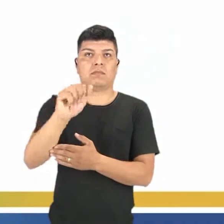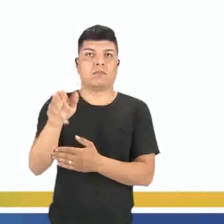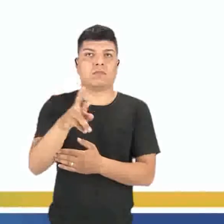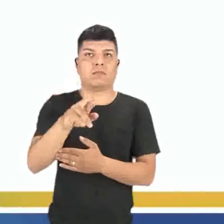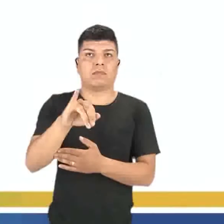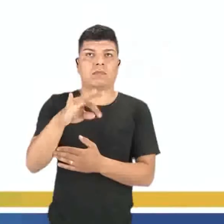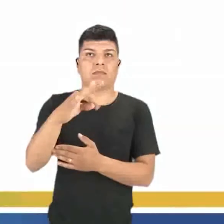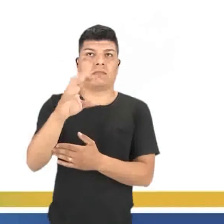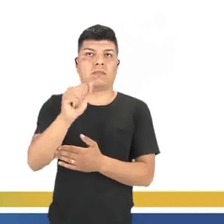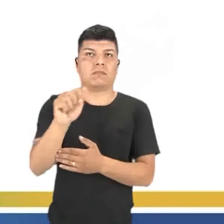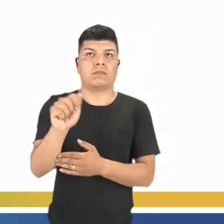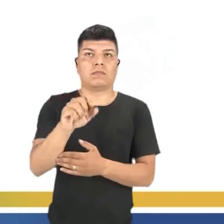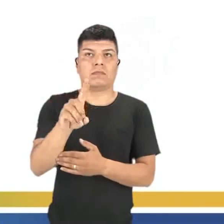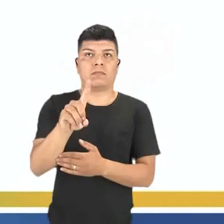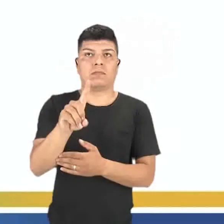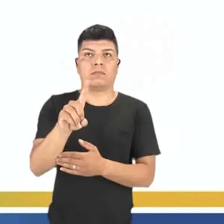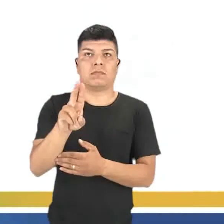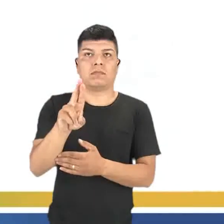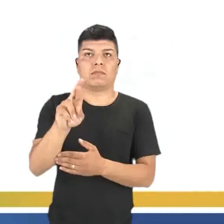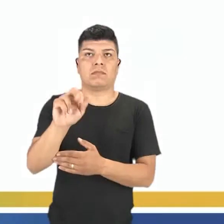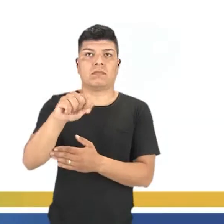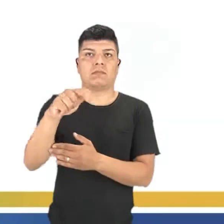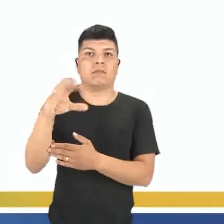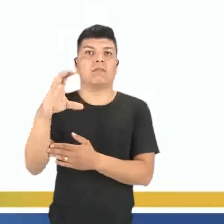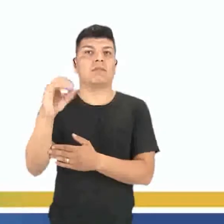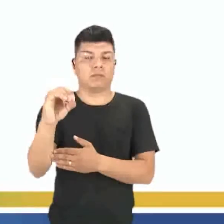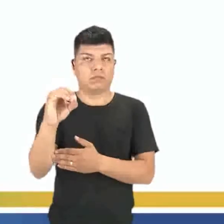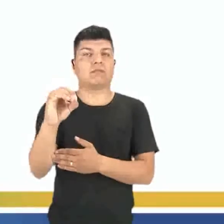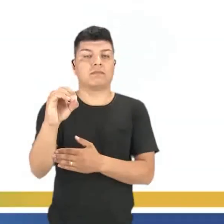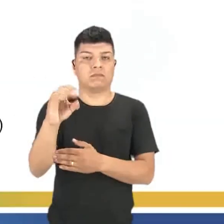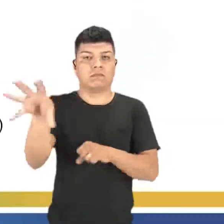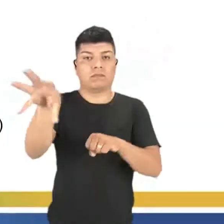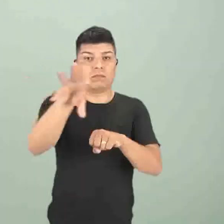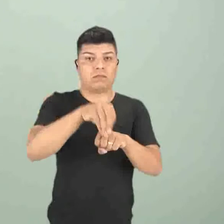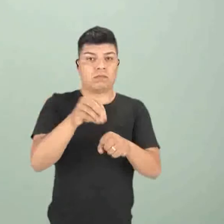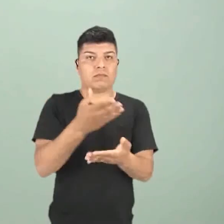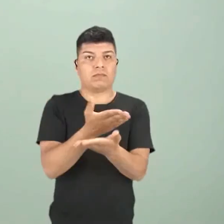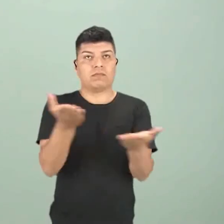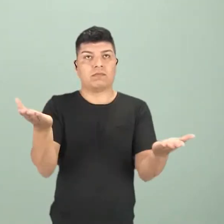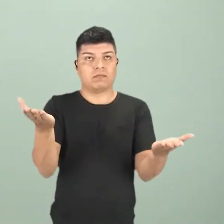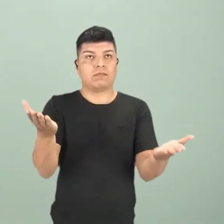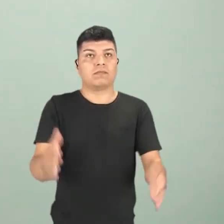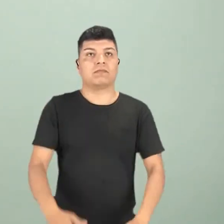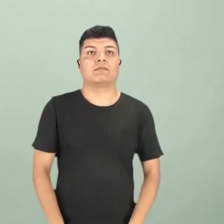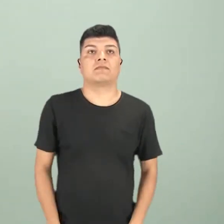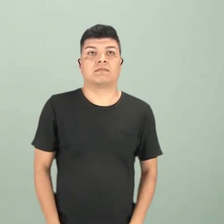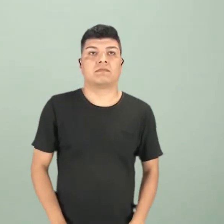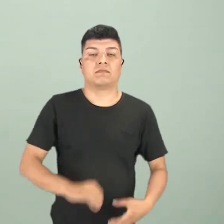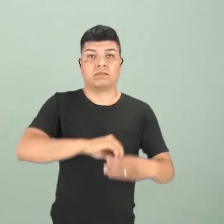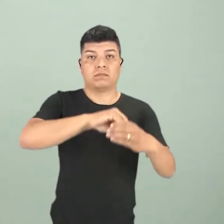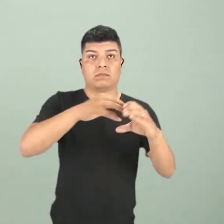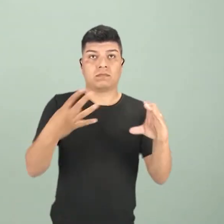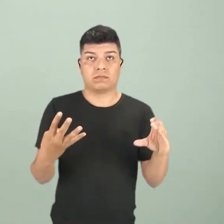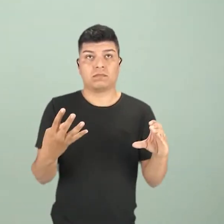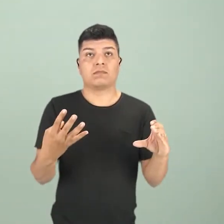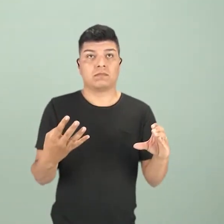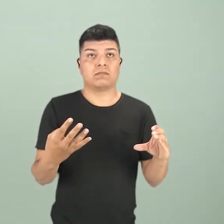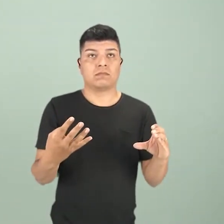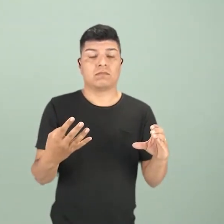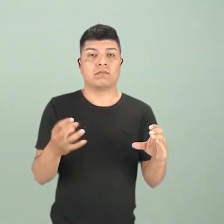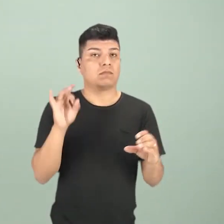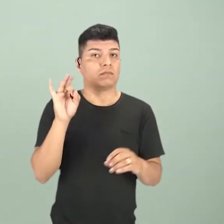autor de Caramuru, como eu disse há pouco. Então, para o conhecimento de vocês. As características,